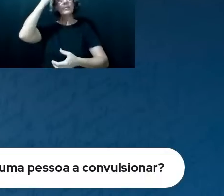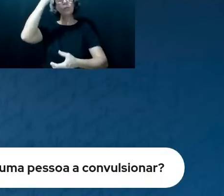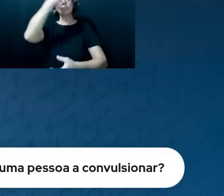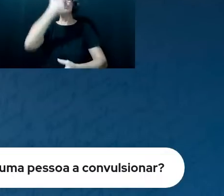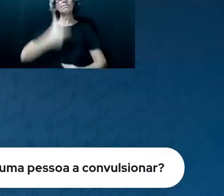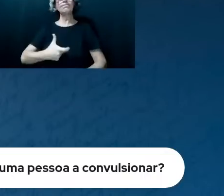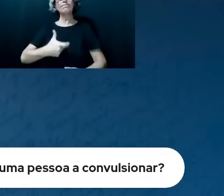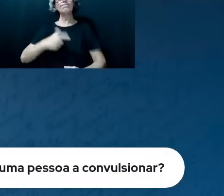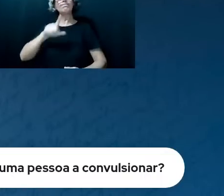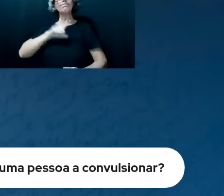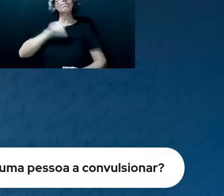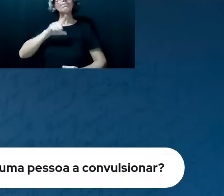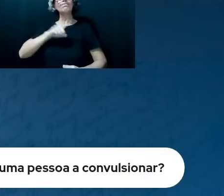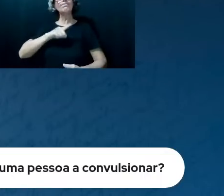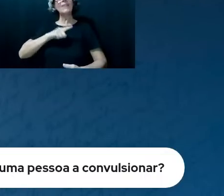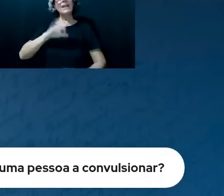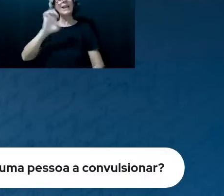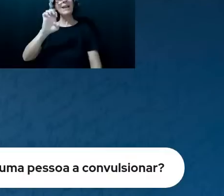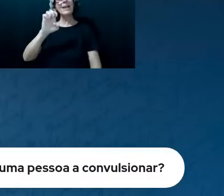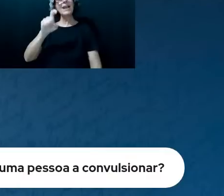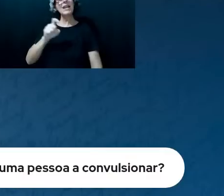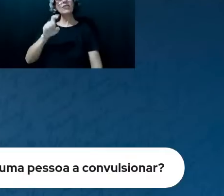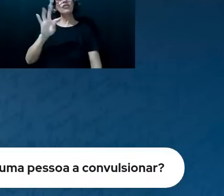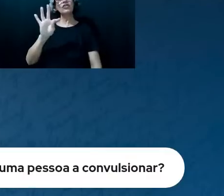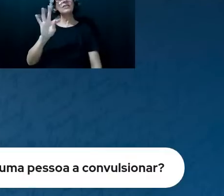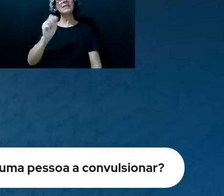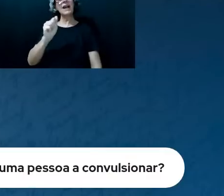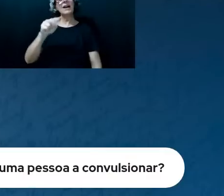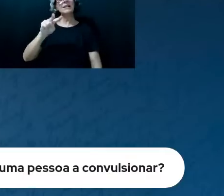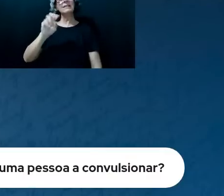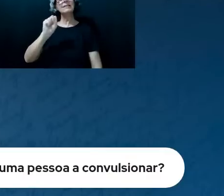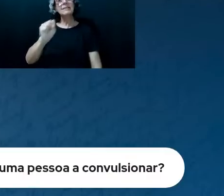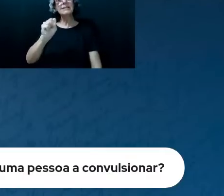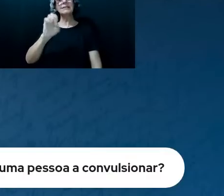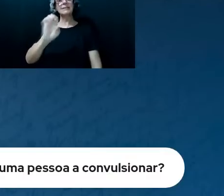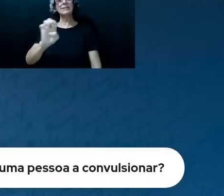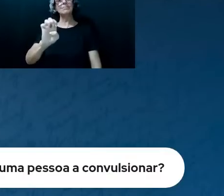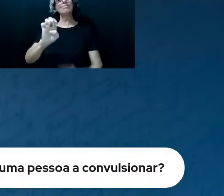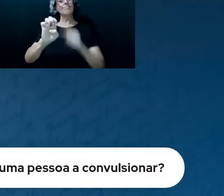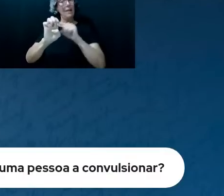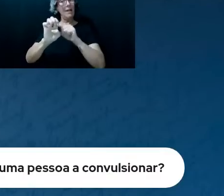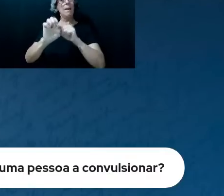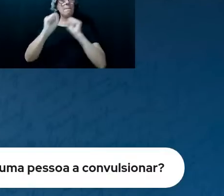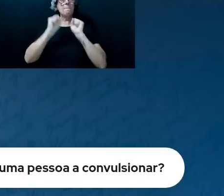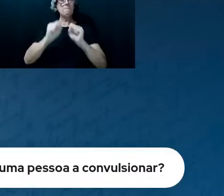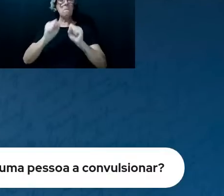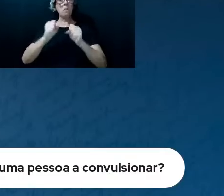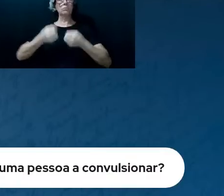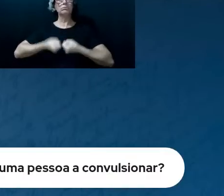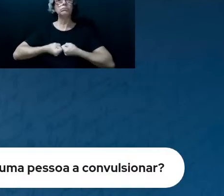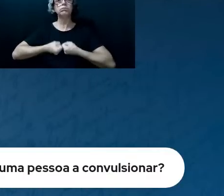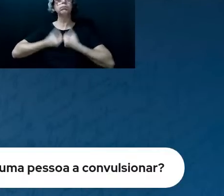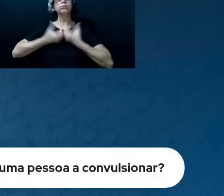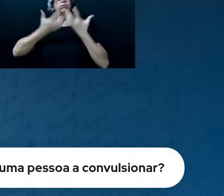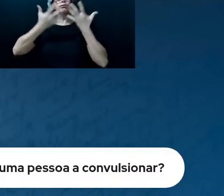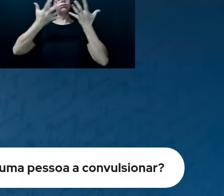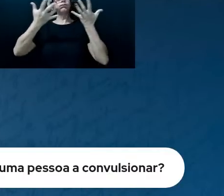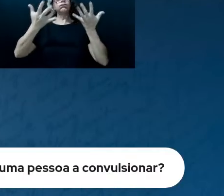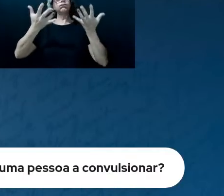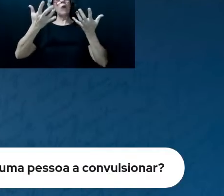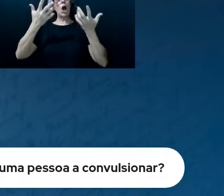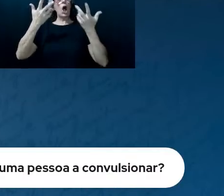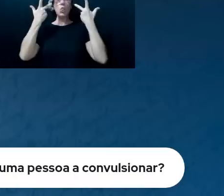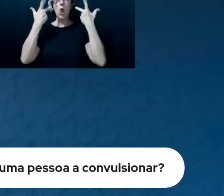de êxtase são capazes de manifestar faculdades que em seu estado normal elas